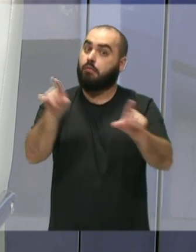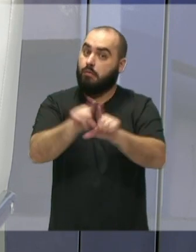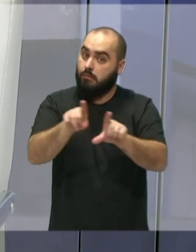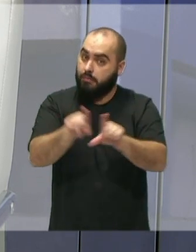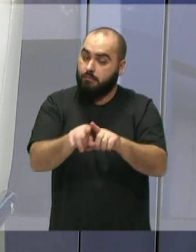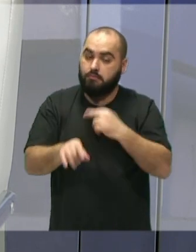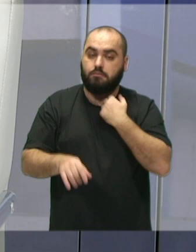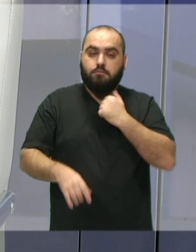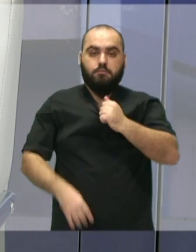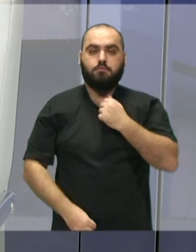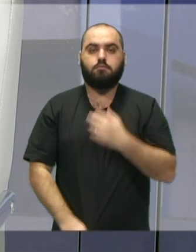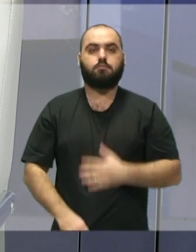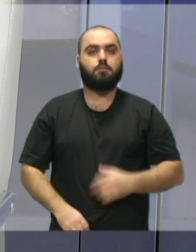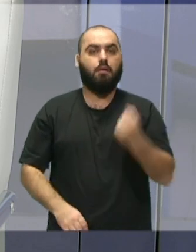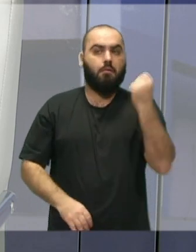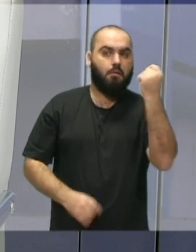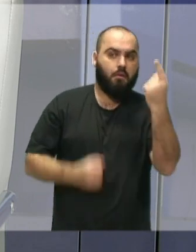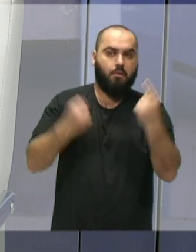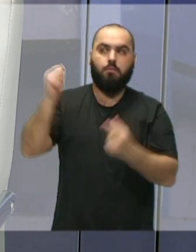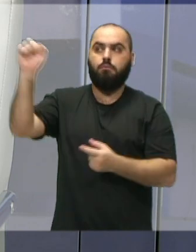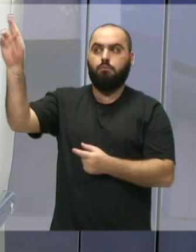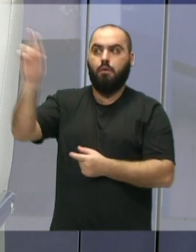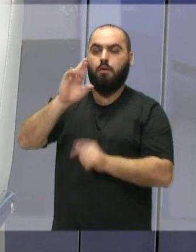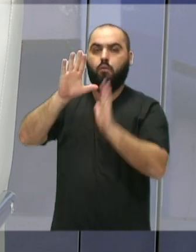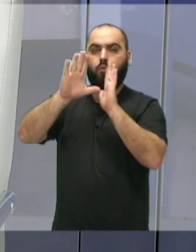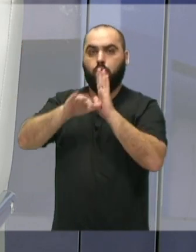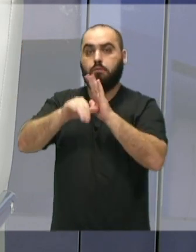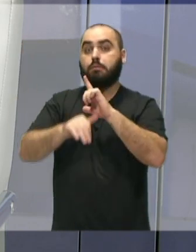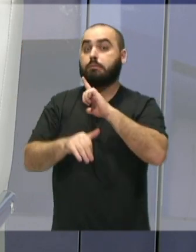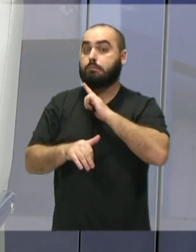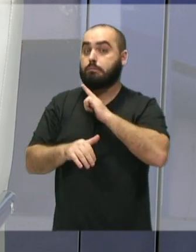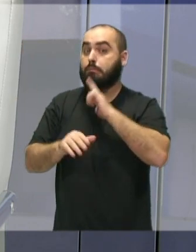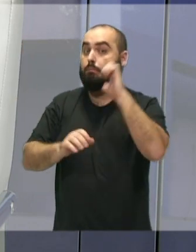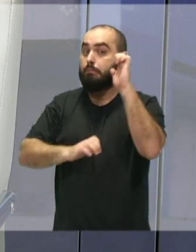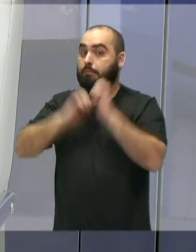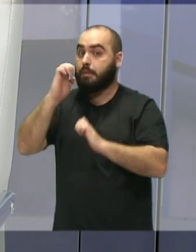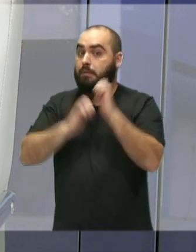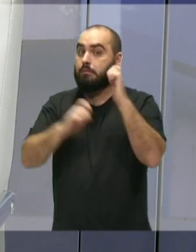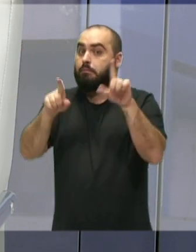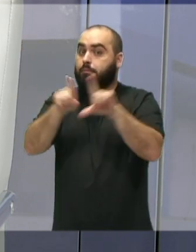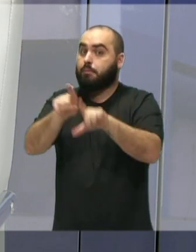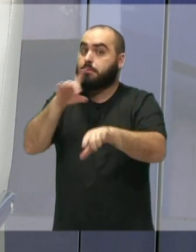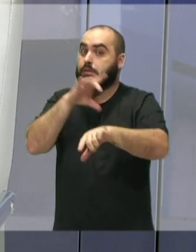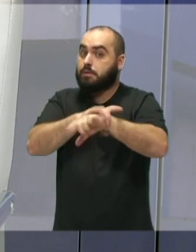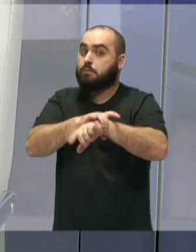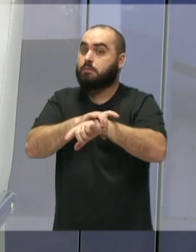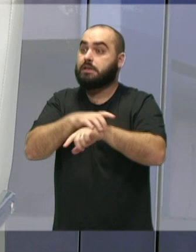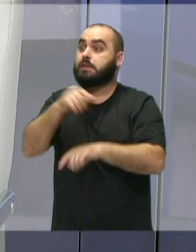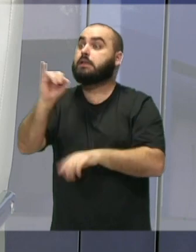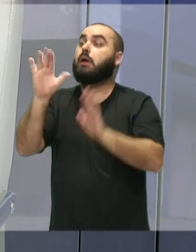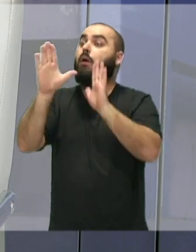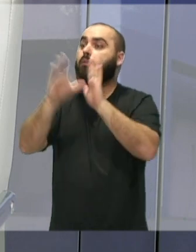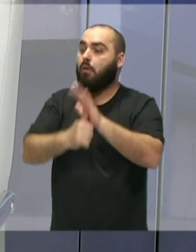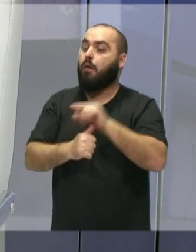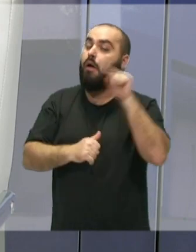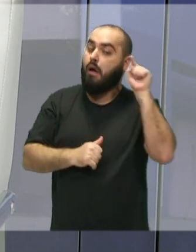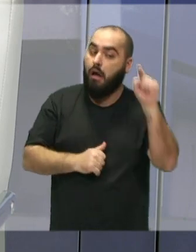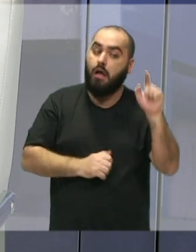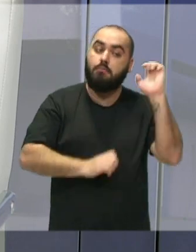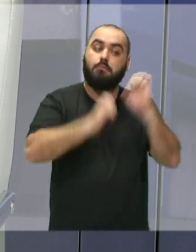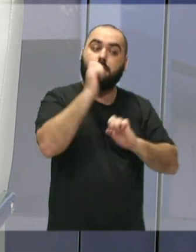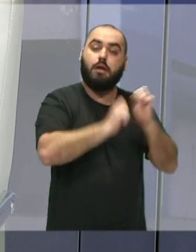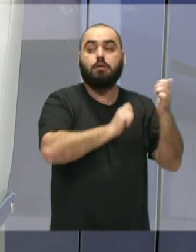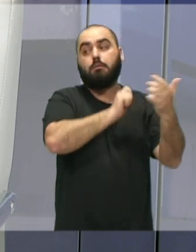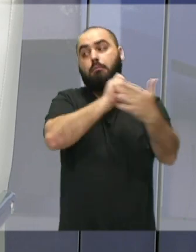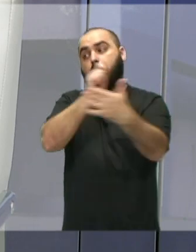Alguns ar-condicionados tinham sido roubados. Nós temos uma empresa que é responsável por fazer segurança. Caso tenha sido roubado, tem que fazer a